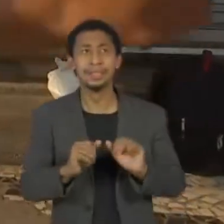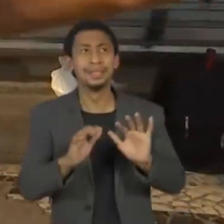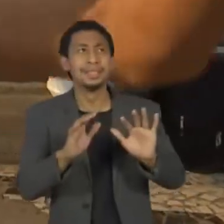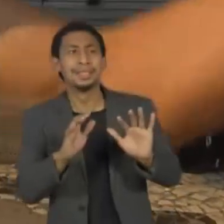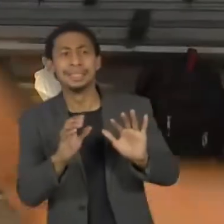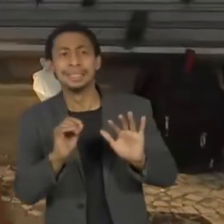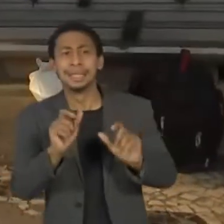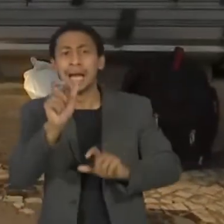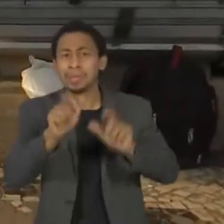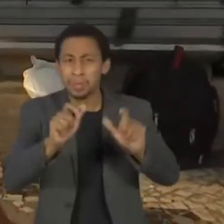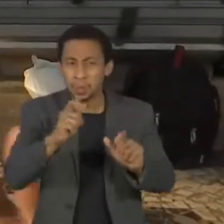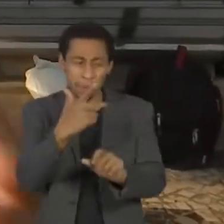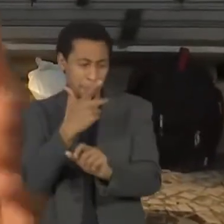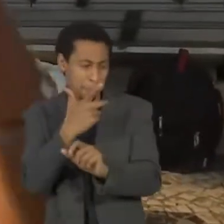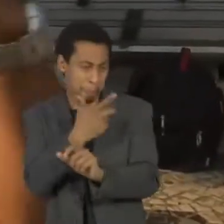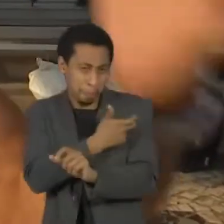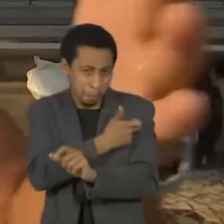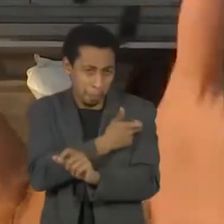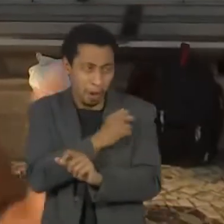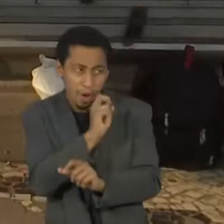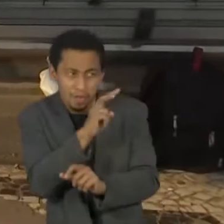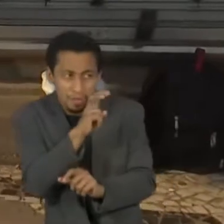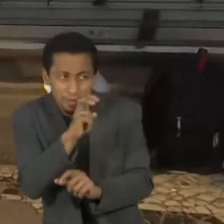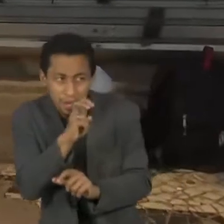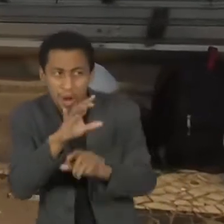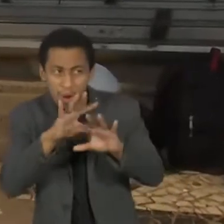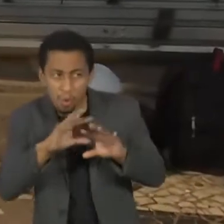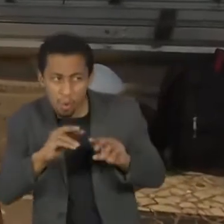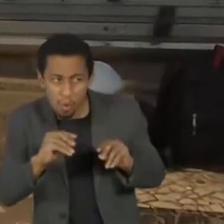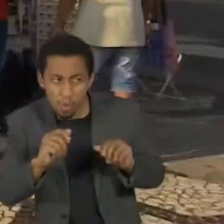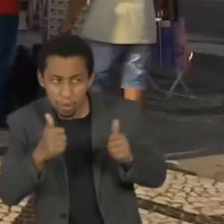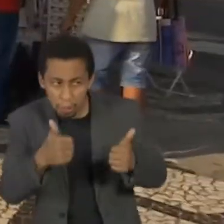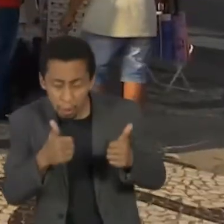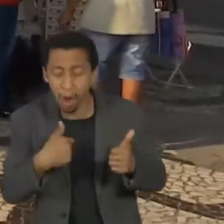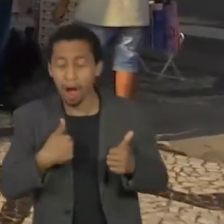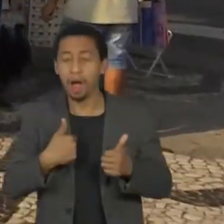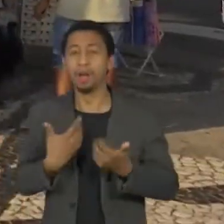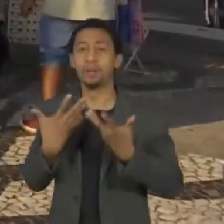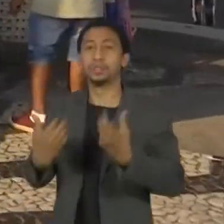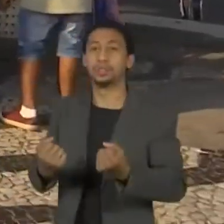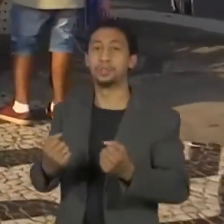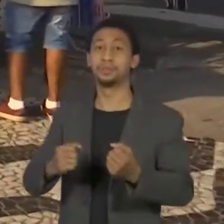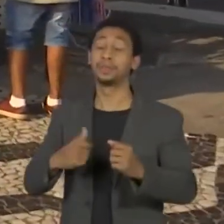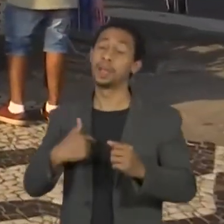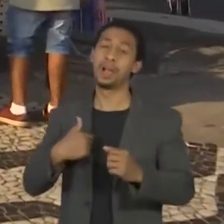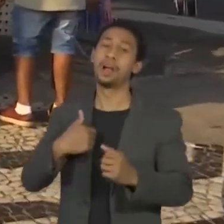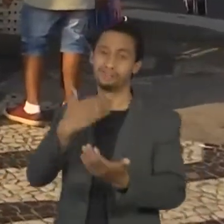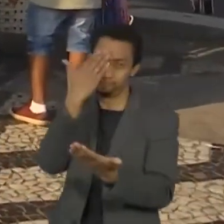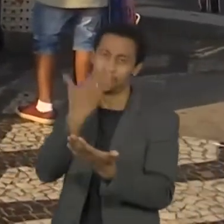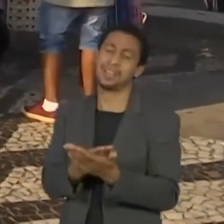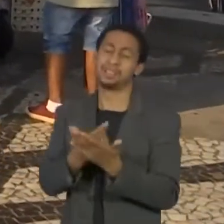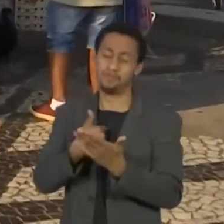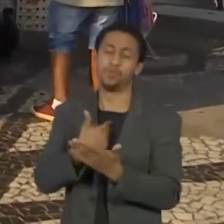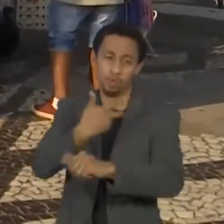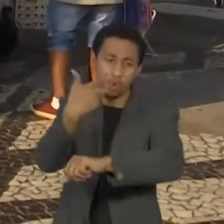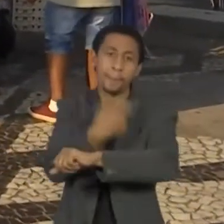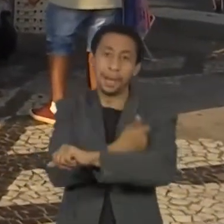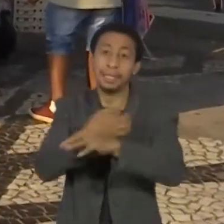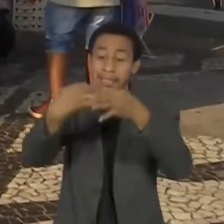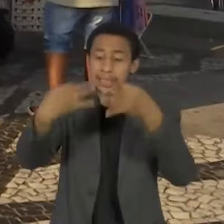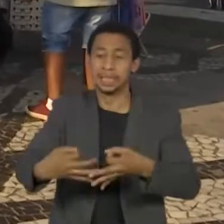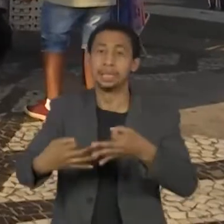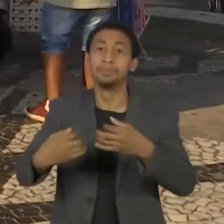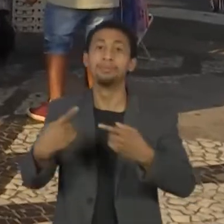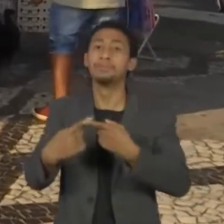as pessoas tomassem e eu visse que estava tendo resultado, eu tomaria. Ia tomar com certeza, porque nós temos que vacinar,